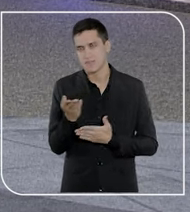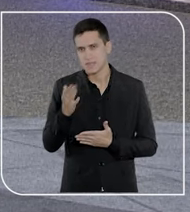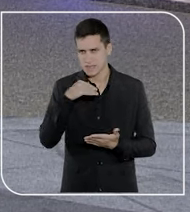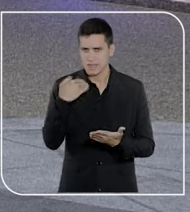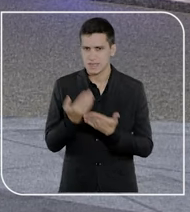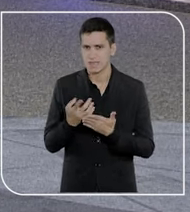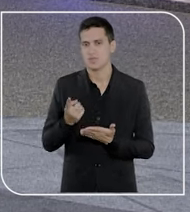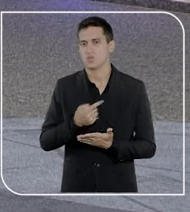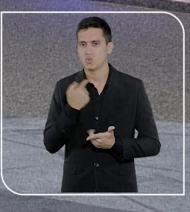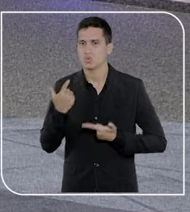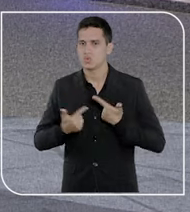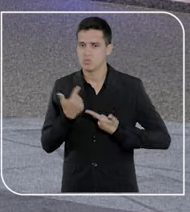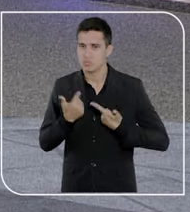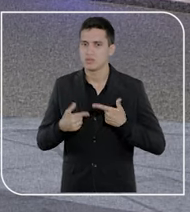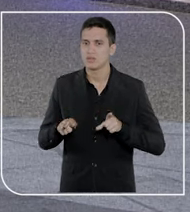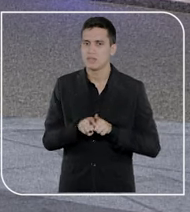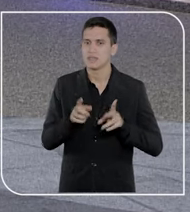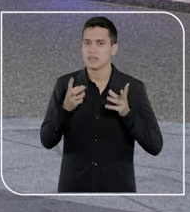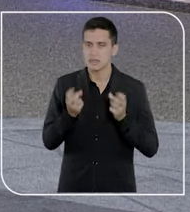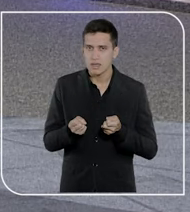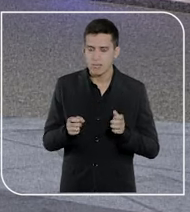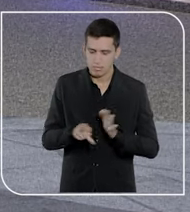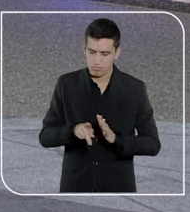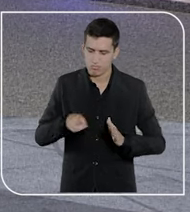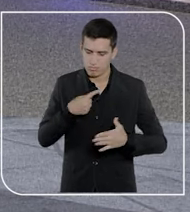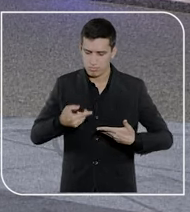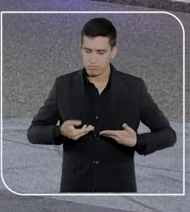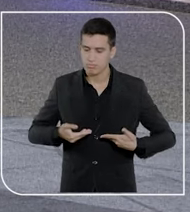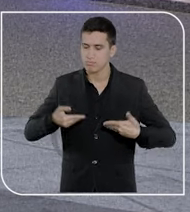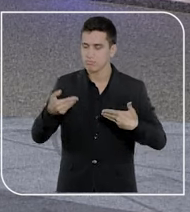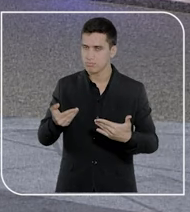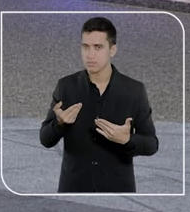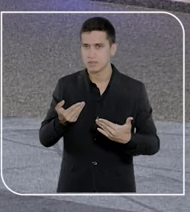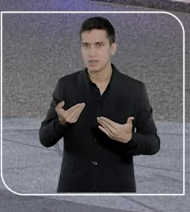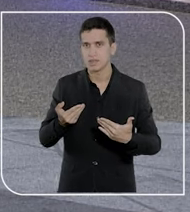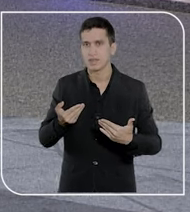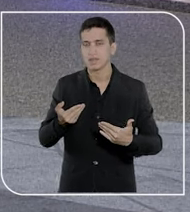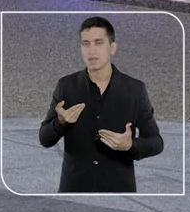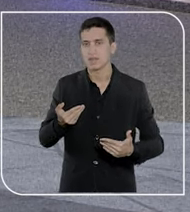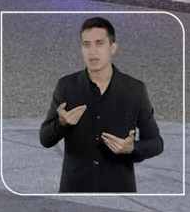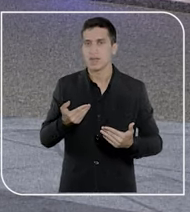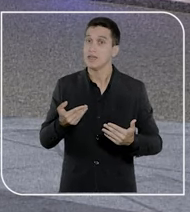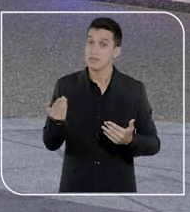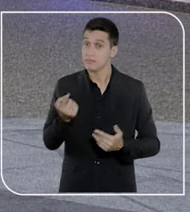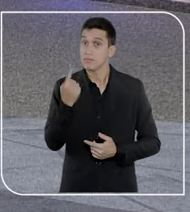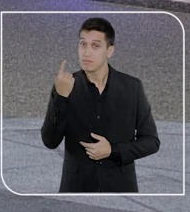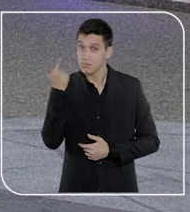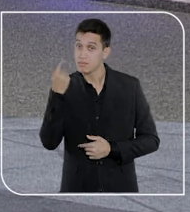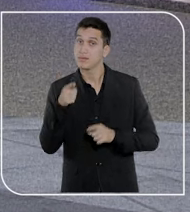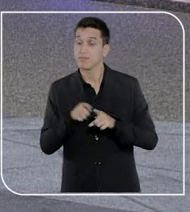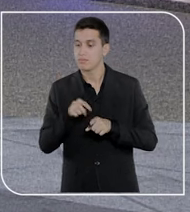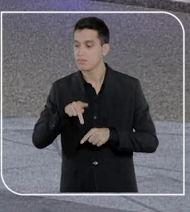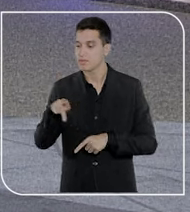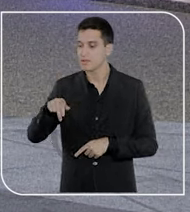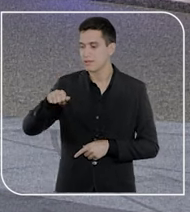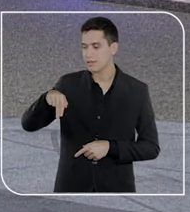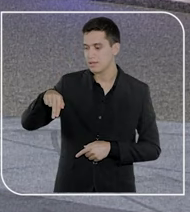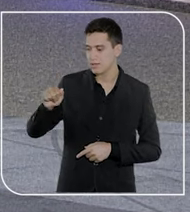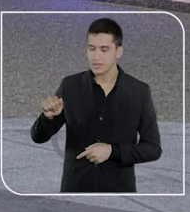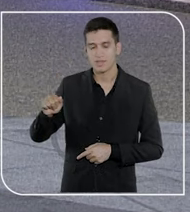aqui em nosso trabalho, o aceite, né, do nosso convite, a nossa advogada e professora Ana